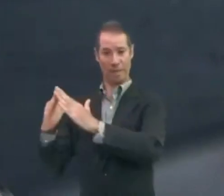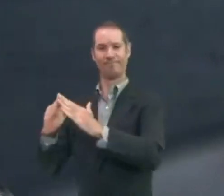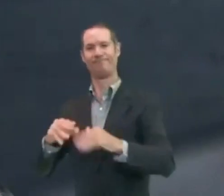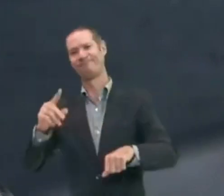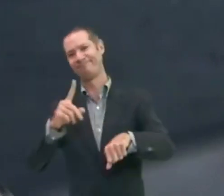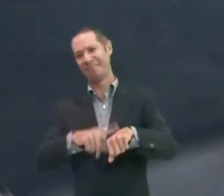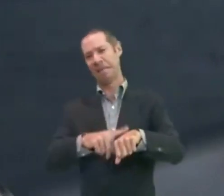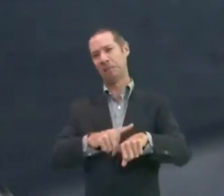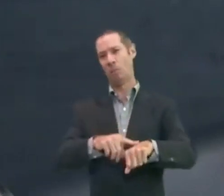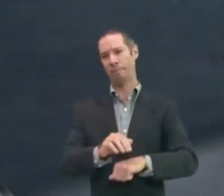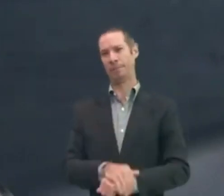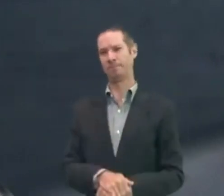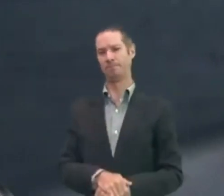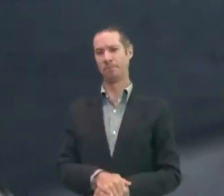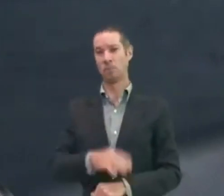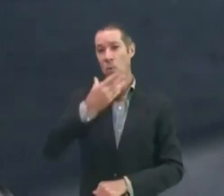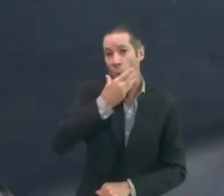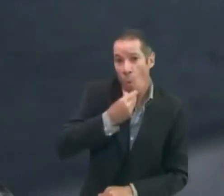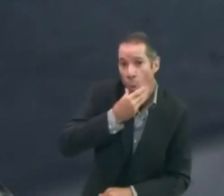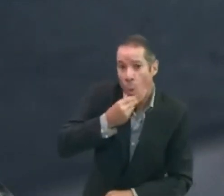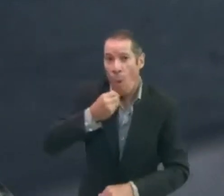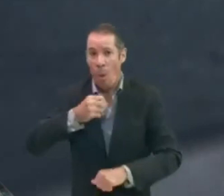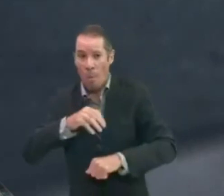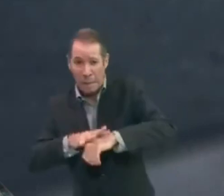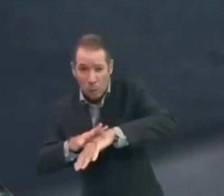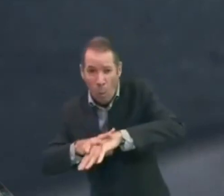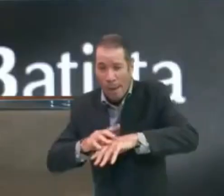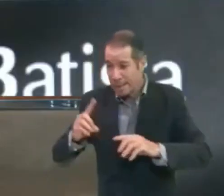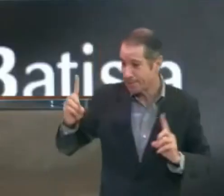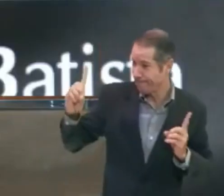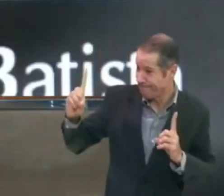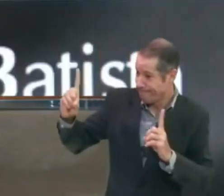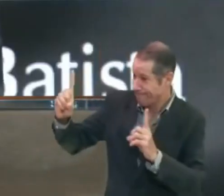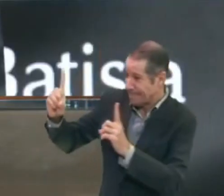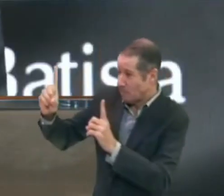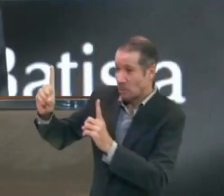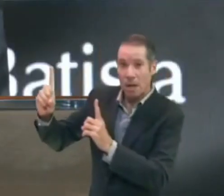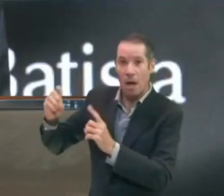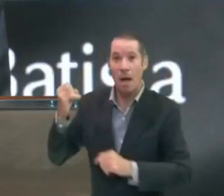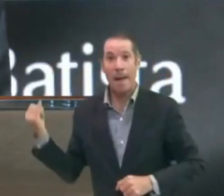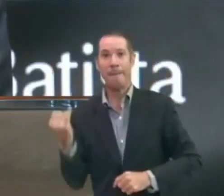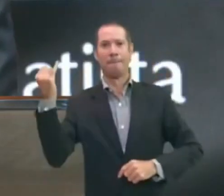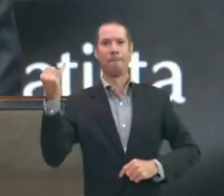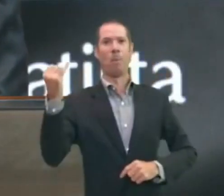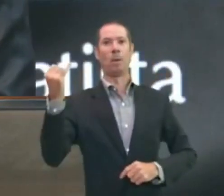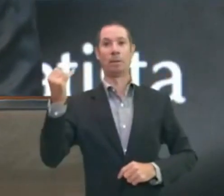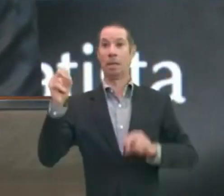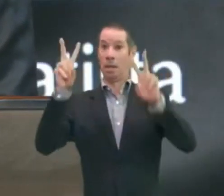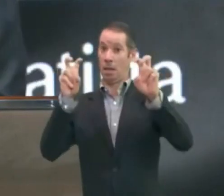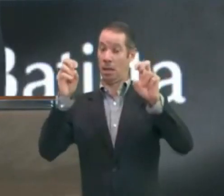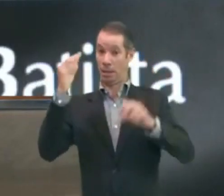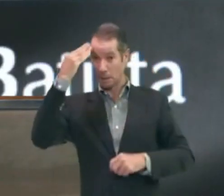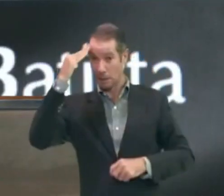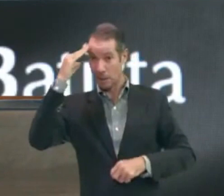momento que o leproso se aproxima. E isso é um fato importante para a gente entender, porque